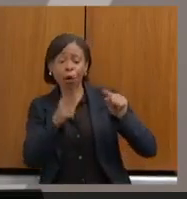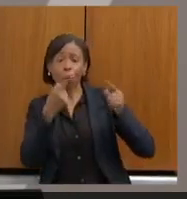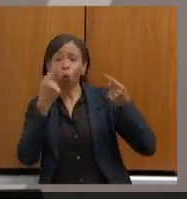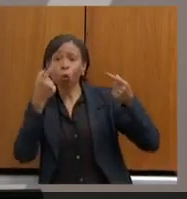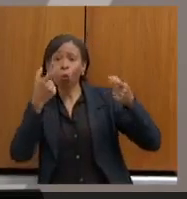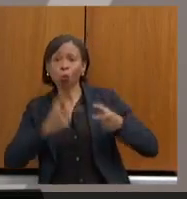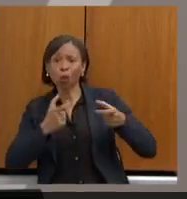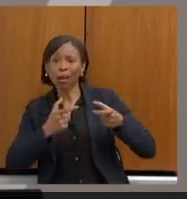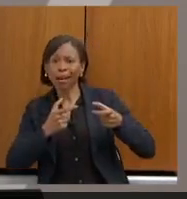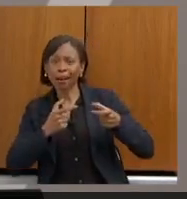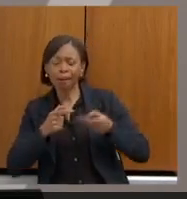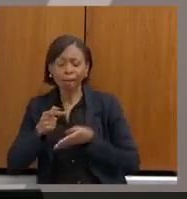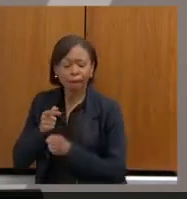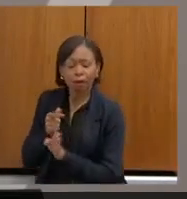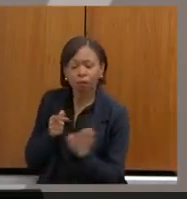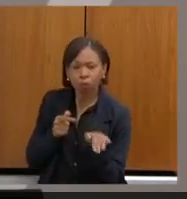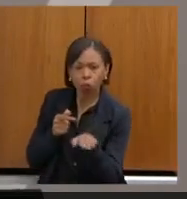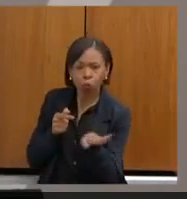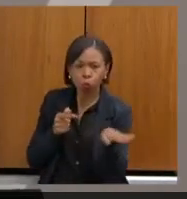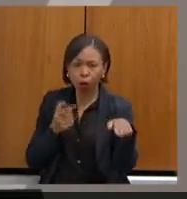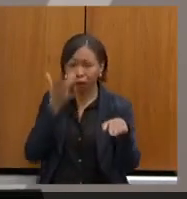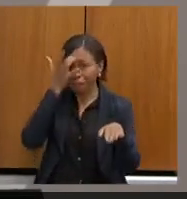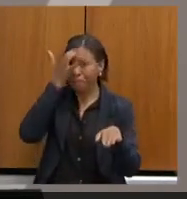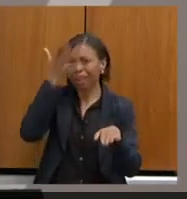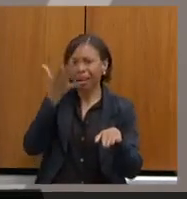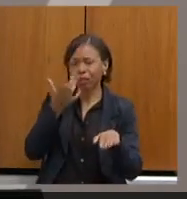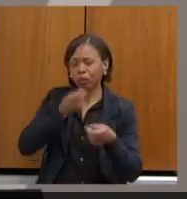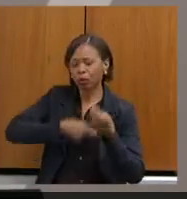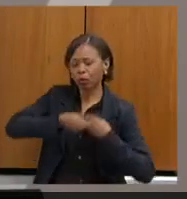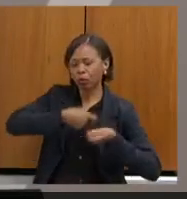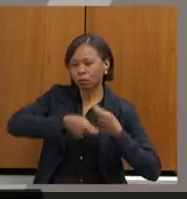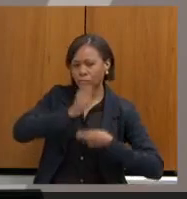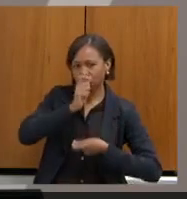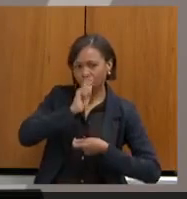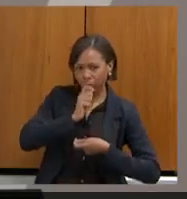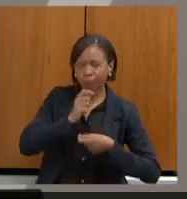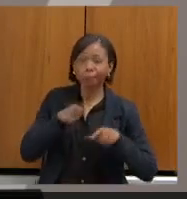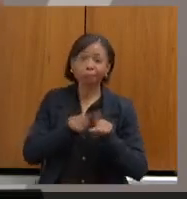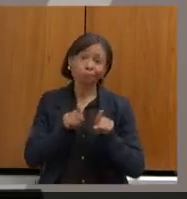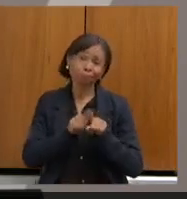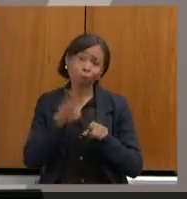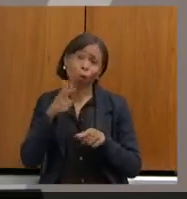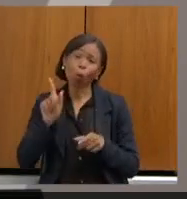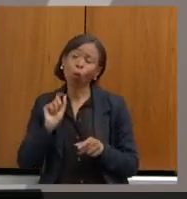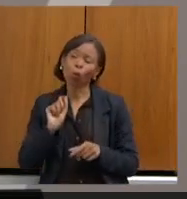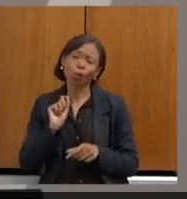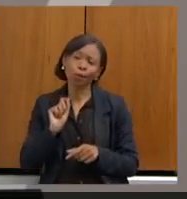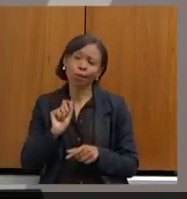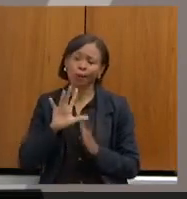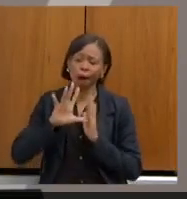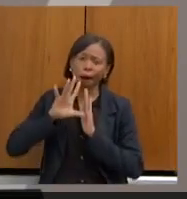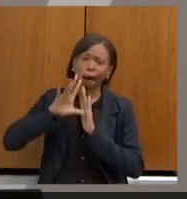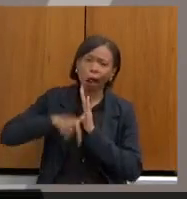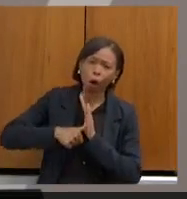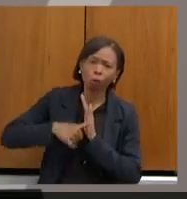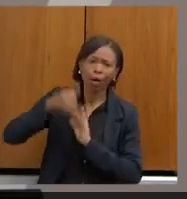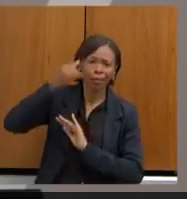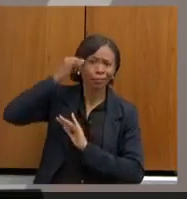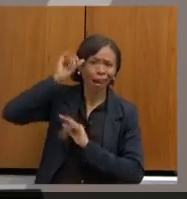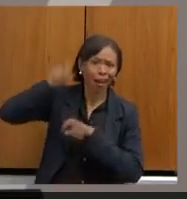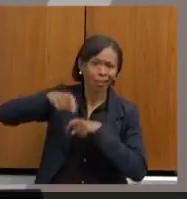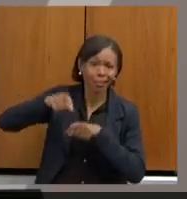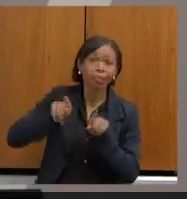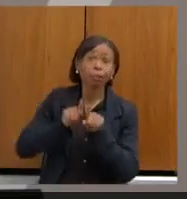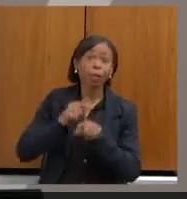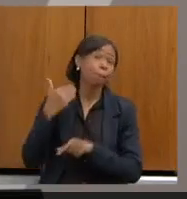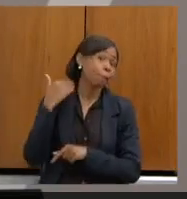pesada do tráfico e a outra são as os fungos de fazendo as principalmente e até roubo de banco né que aconteceu já foi